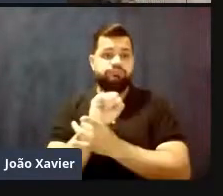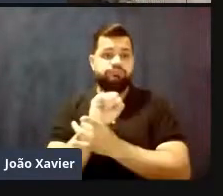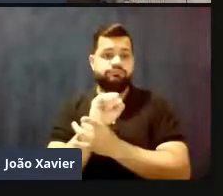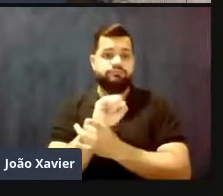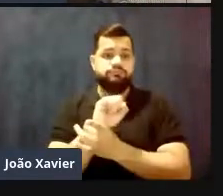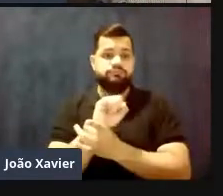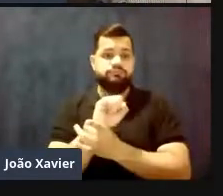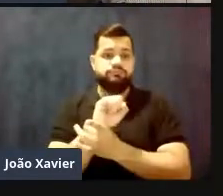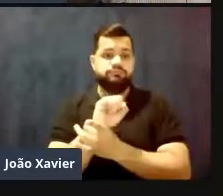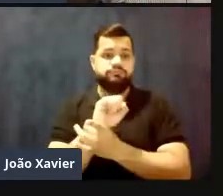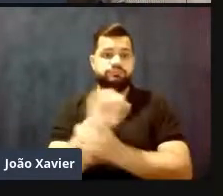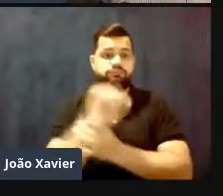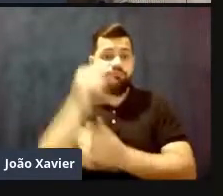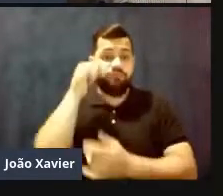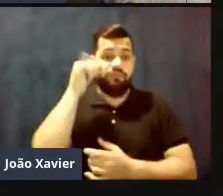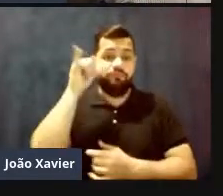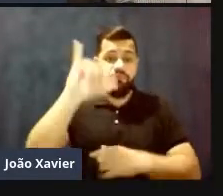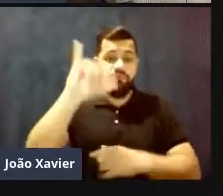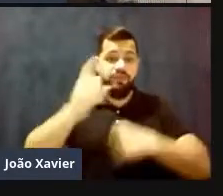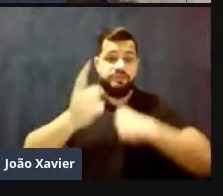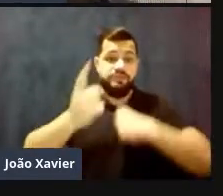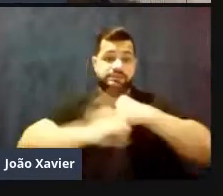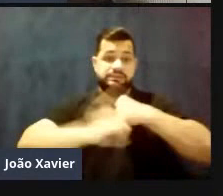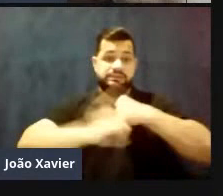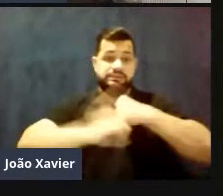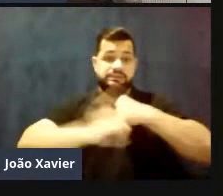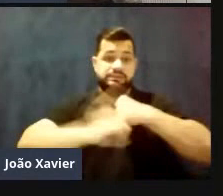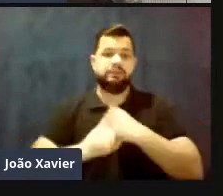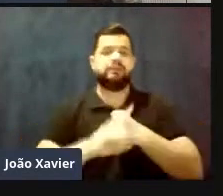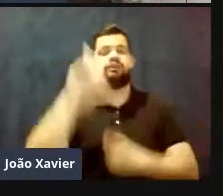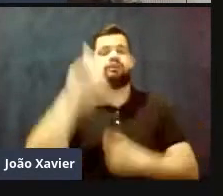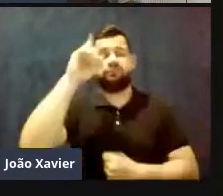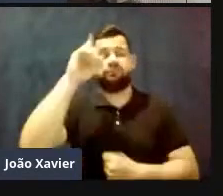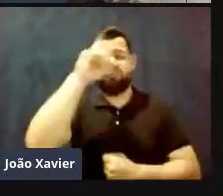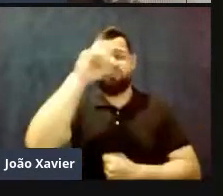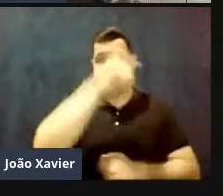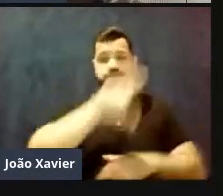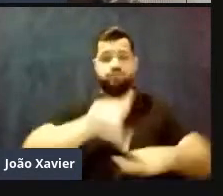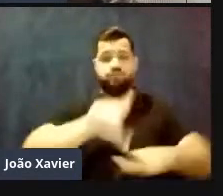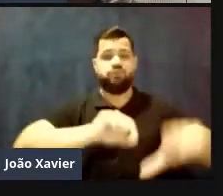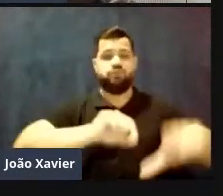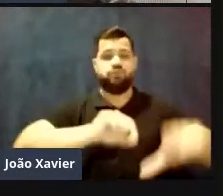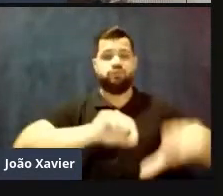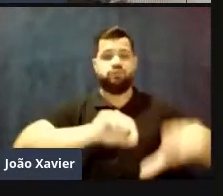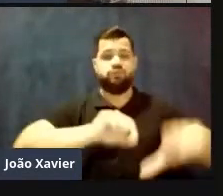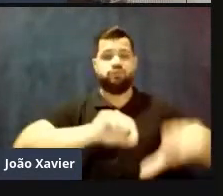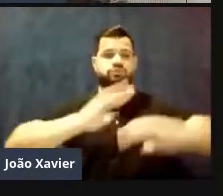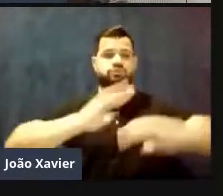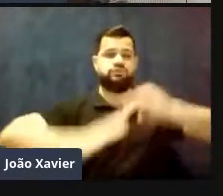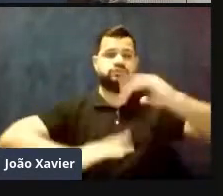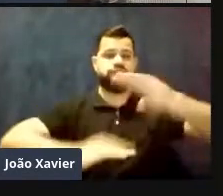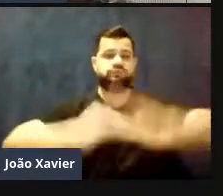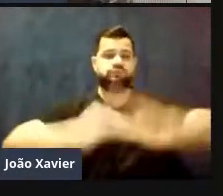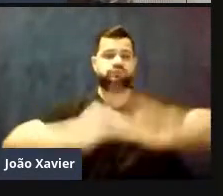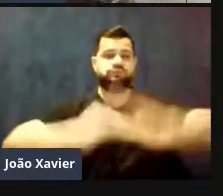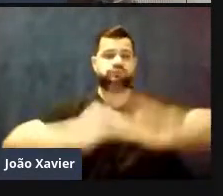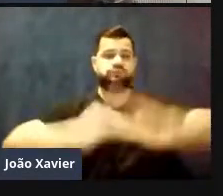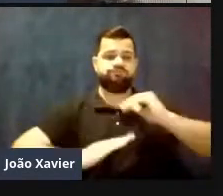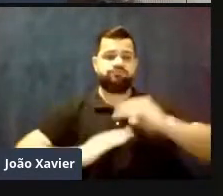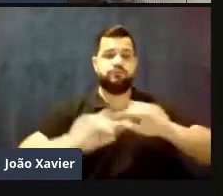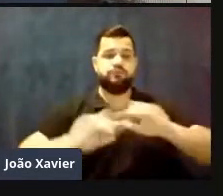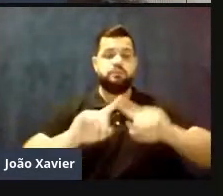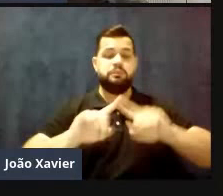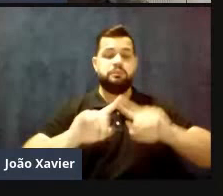difícil fechar a equipe da primeira UTI, mas a gente não imaginava que 60 dias após a abertura da UTI Covid do Hospital